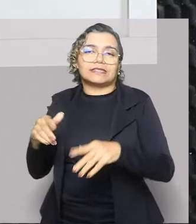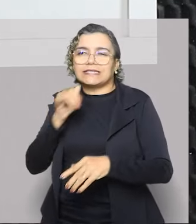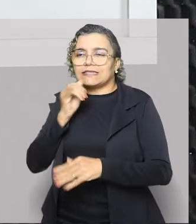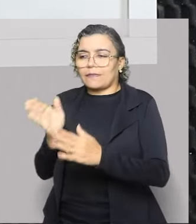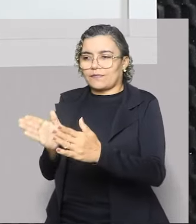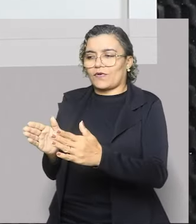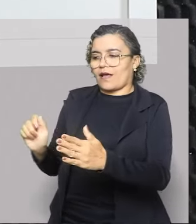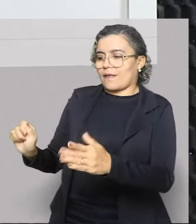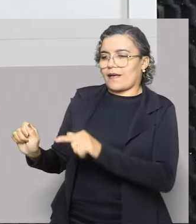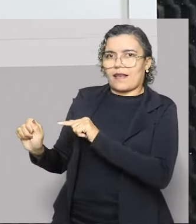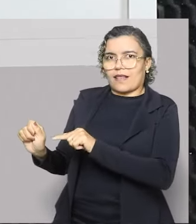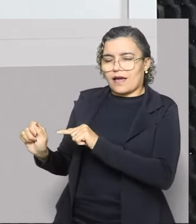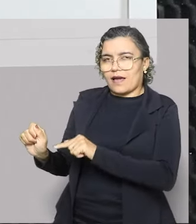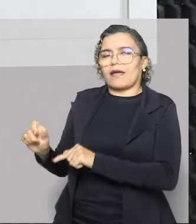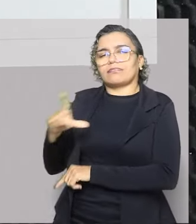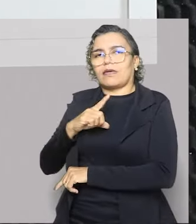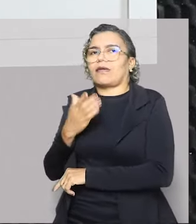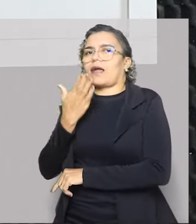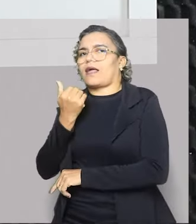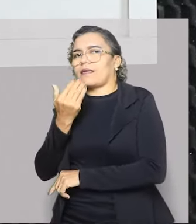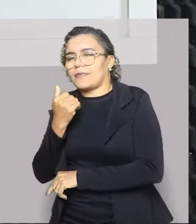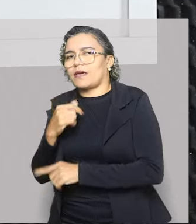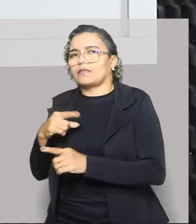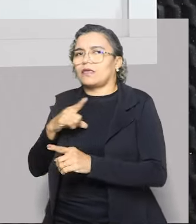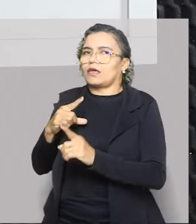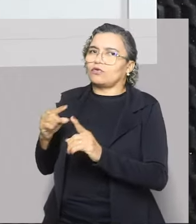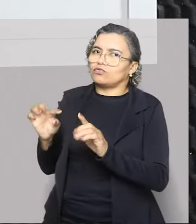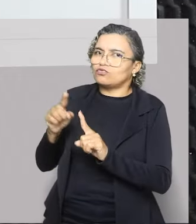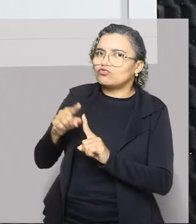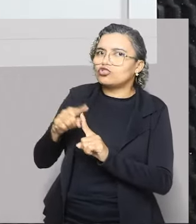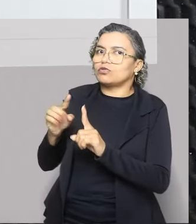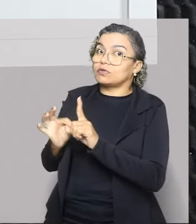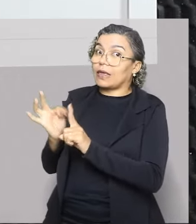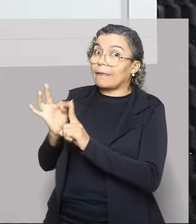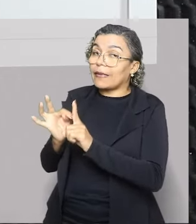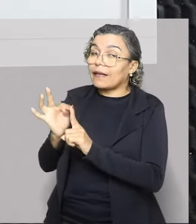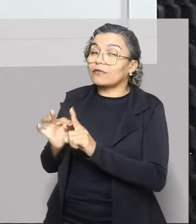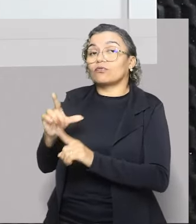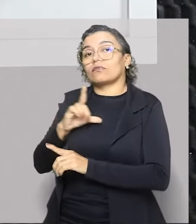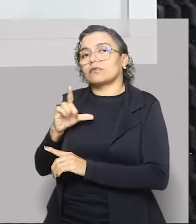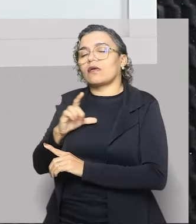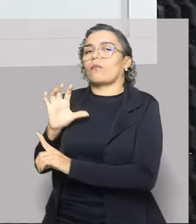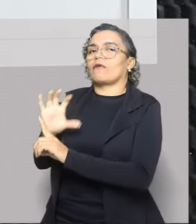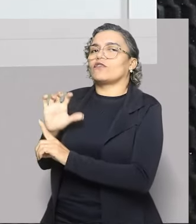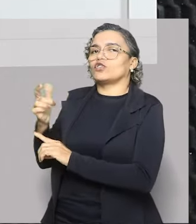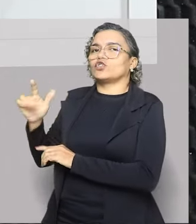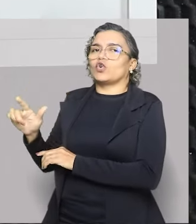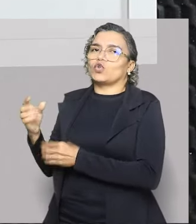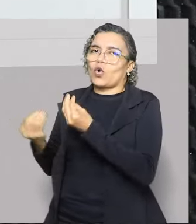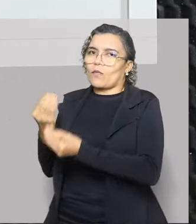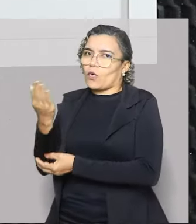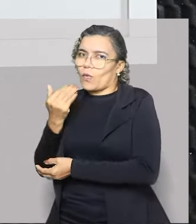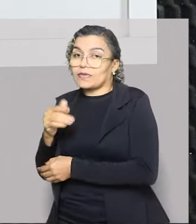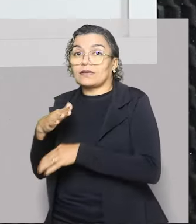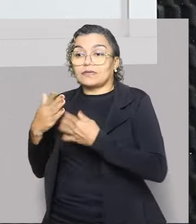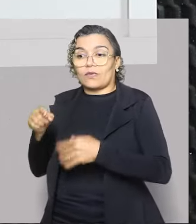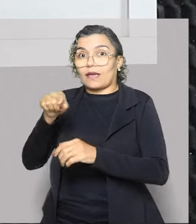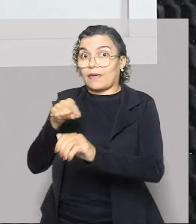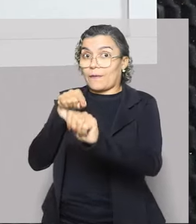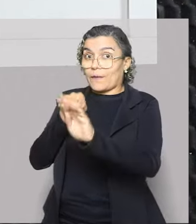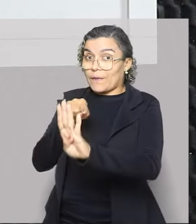indivíduo ele tem um alimento ele tem uma temperatura ele tem uma influência de um Predador e do lado B ele tem outras